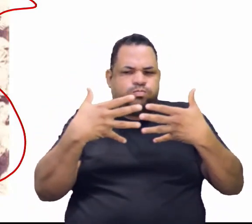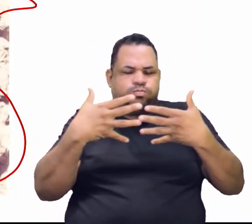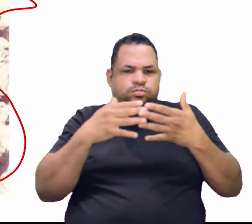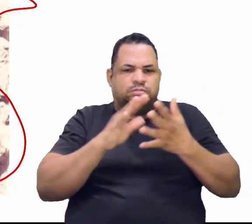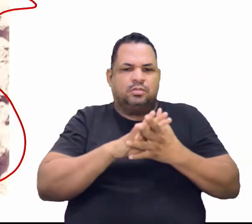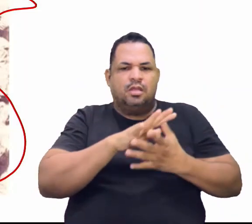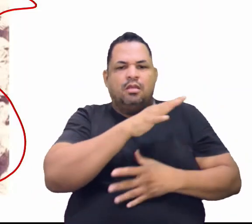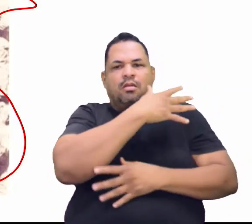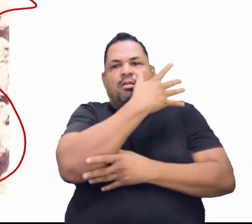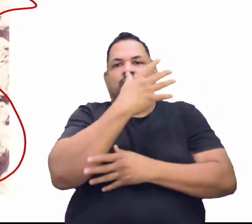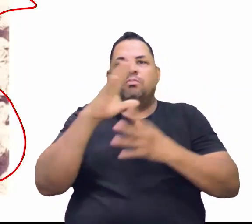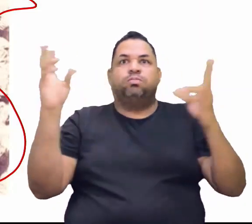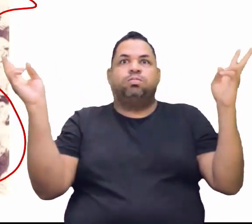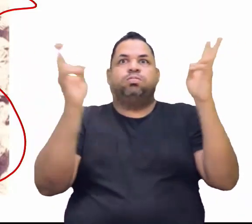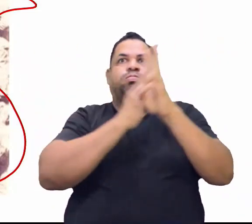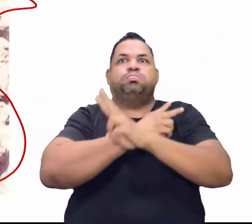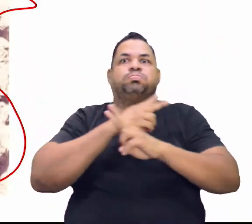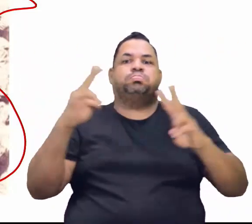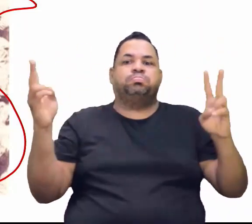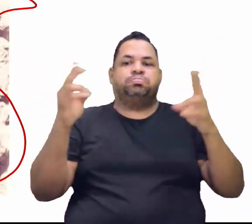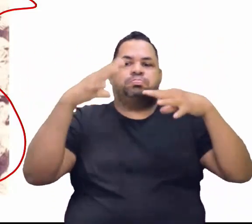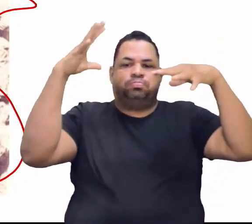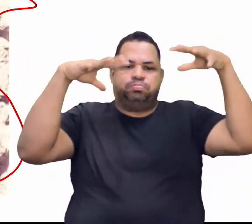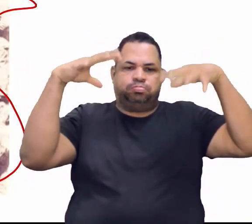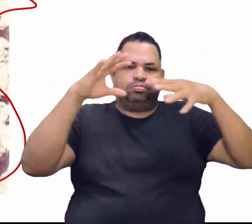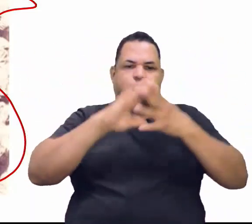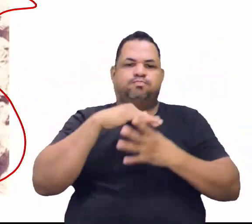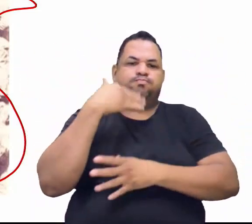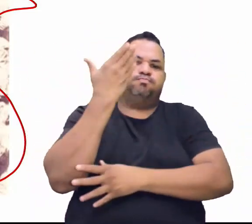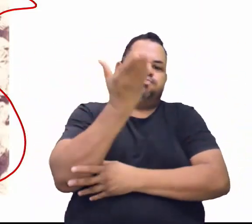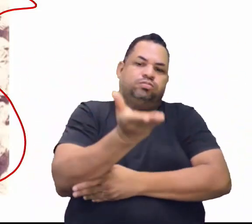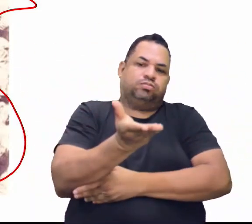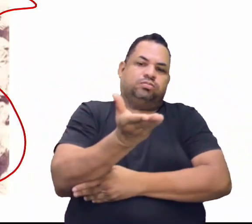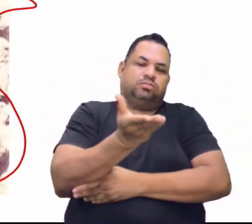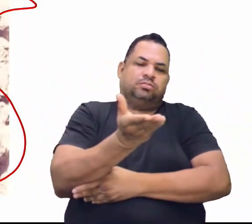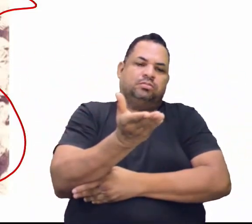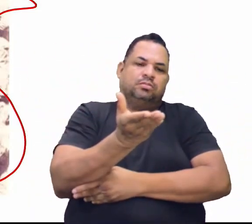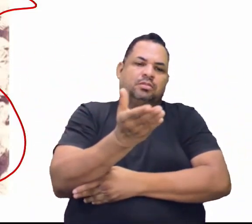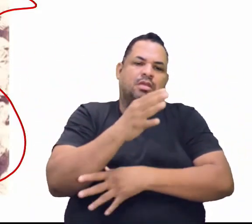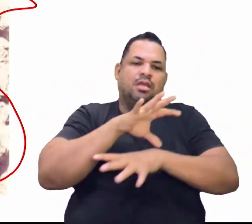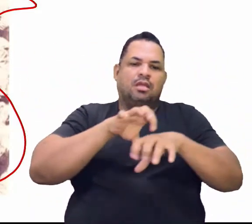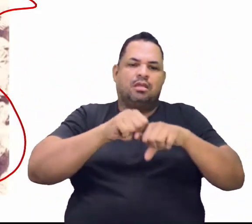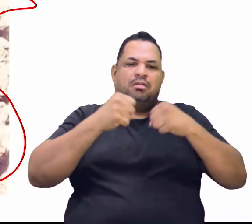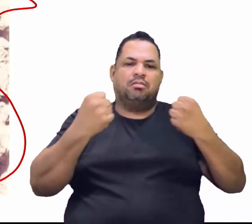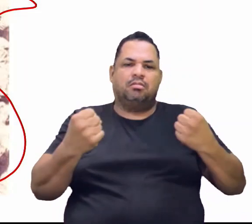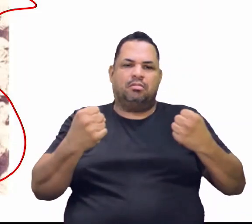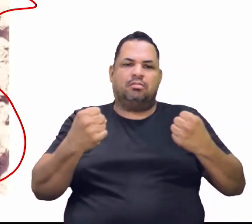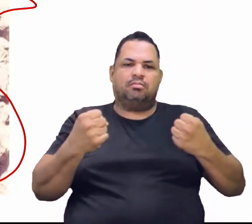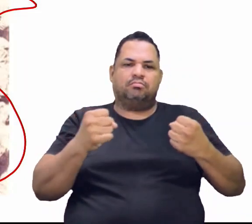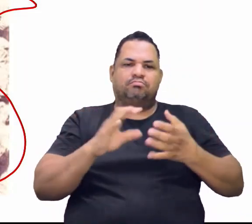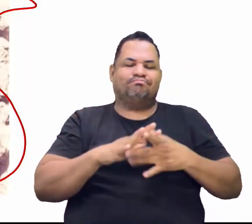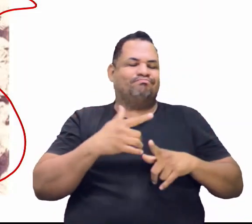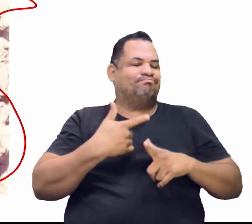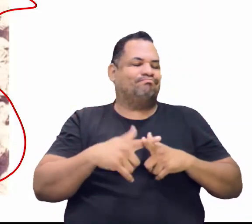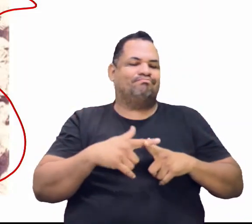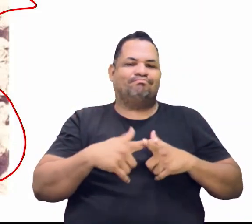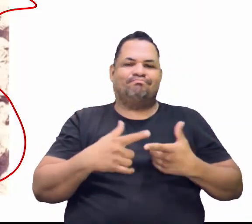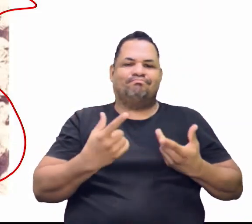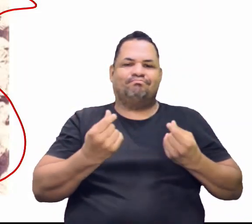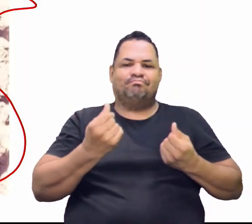o temporal, a mata aqui, a árvore vai cair, buf, quebra a fiação? É